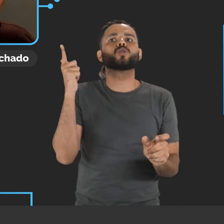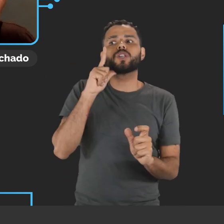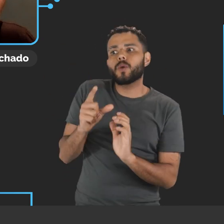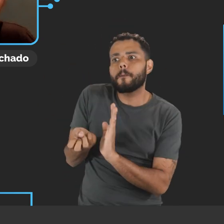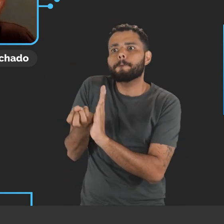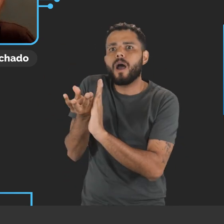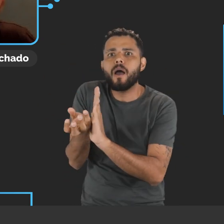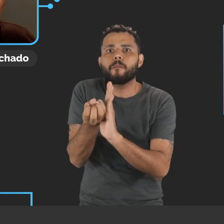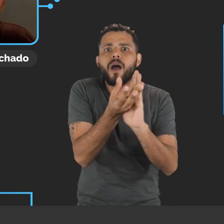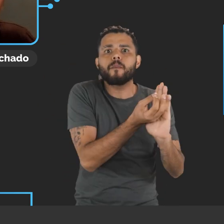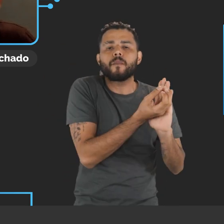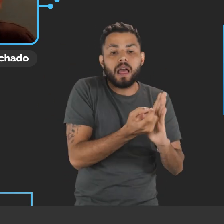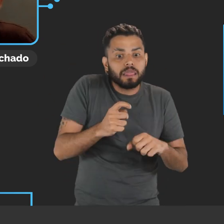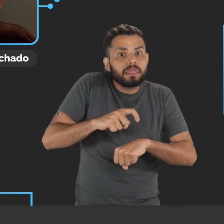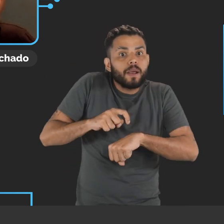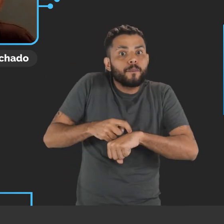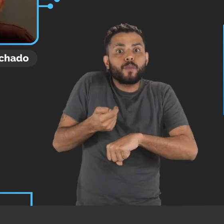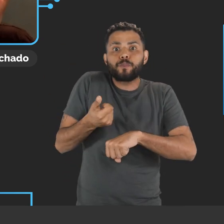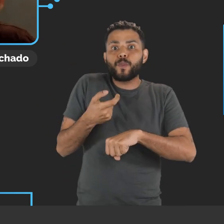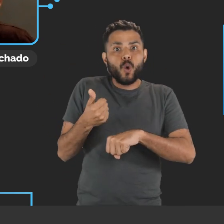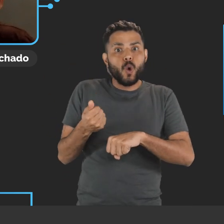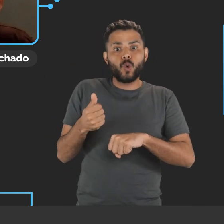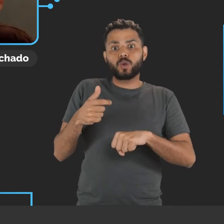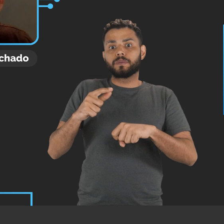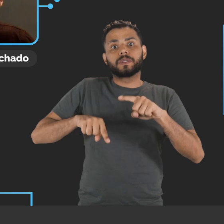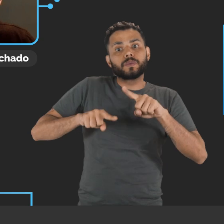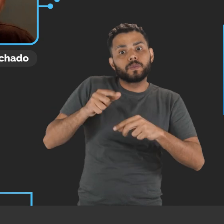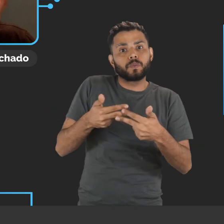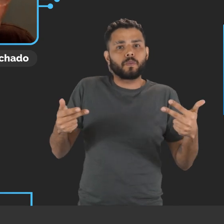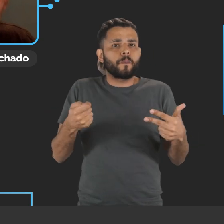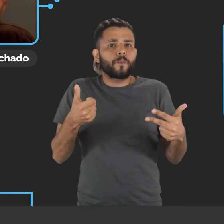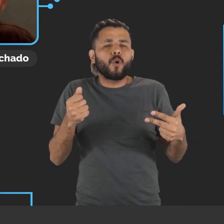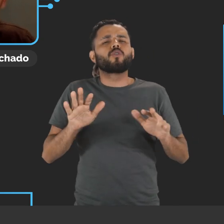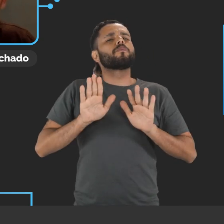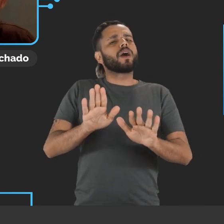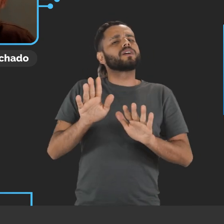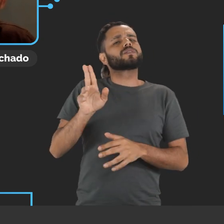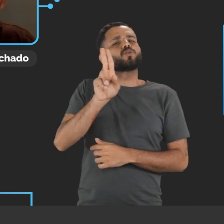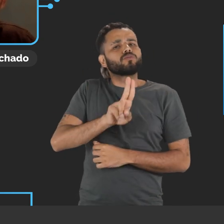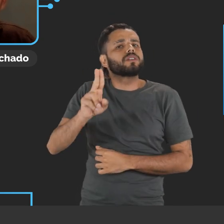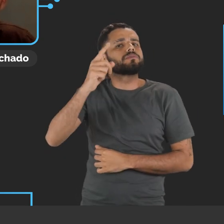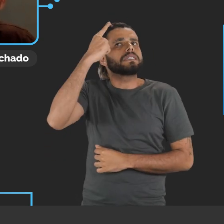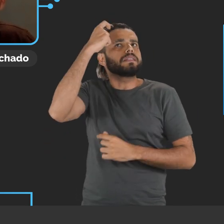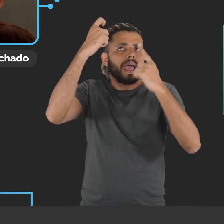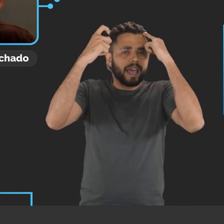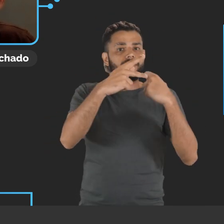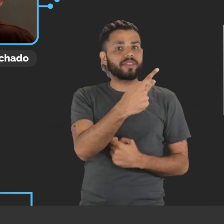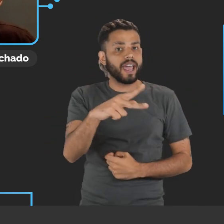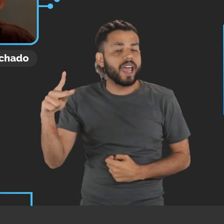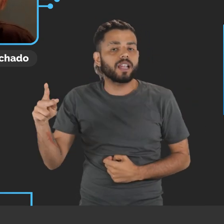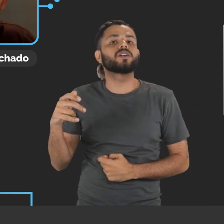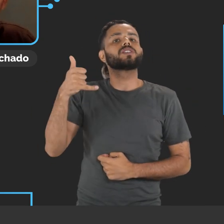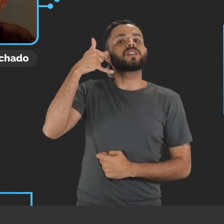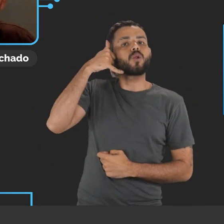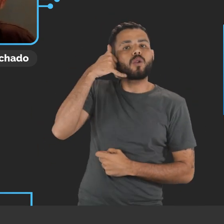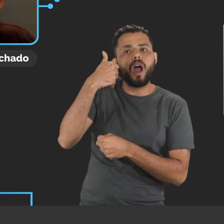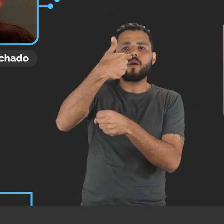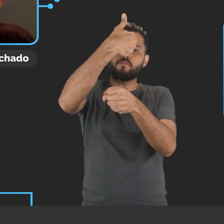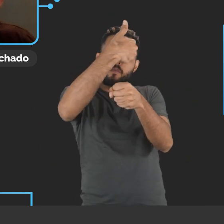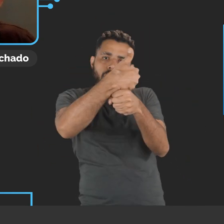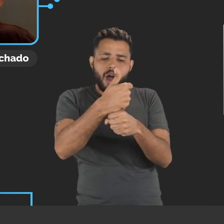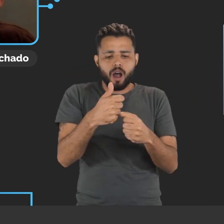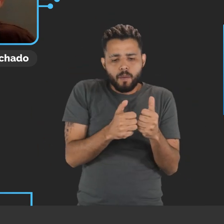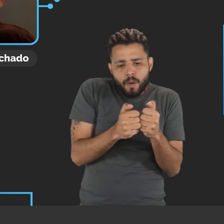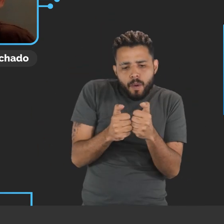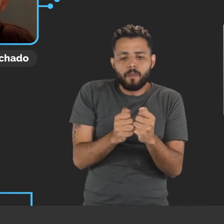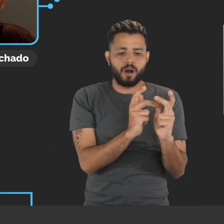conseguiram produzir em tão pouco tempo, com poucos recursos, mas usando as suas ideias, usando os seus celulares, ou seja, com as suas câmeras na